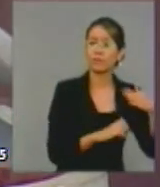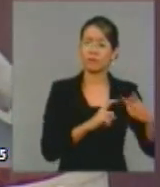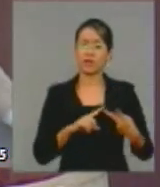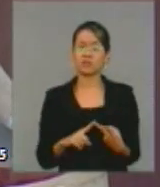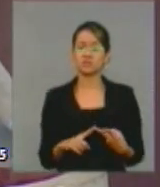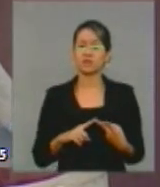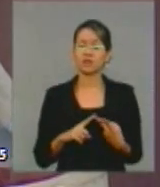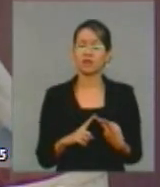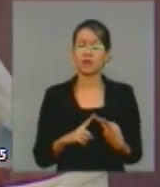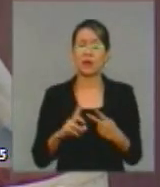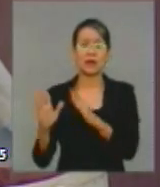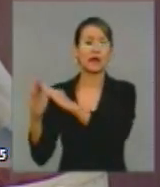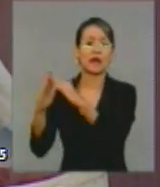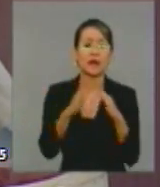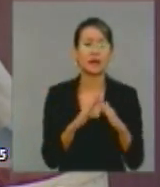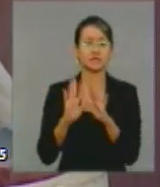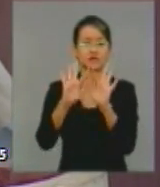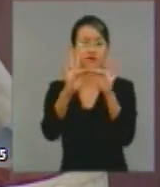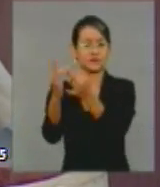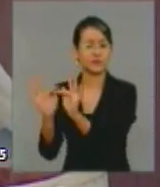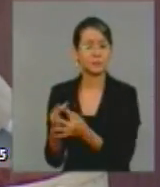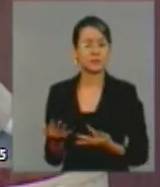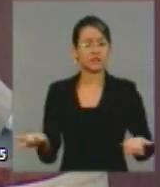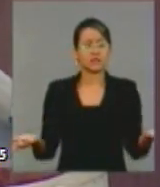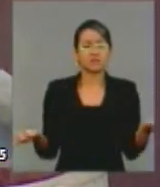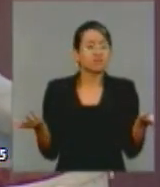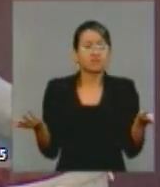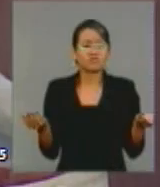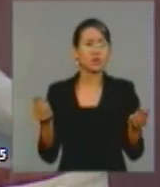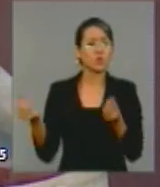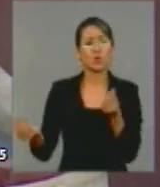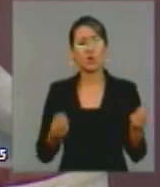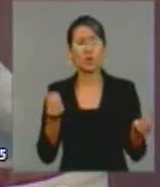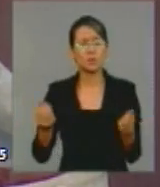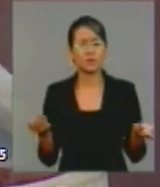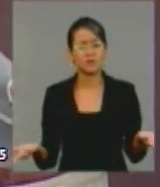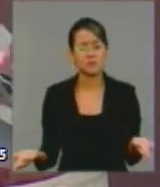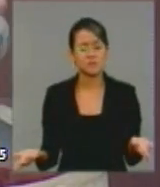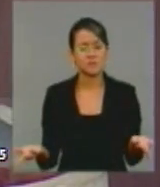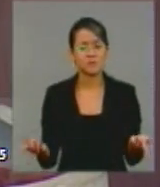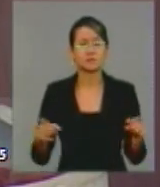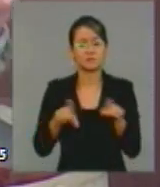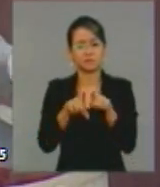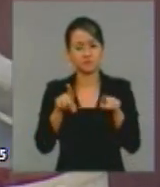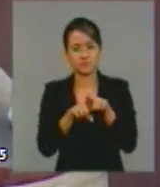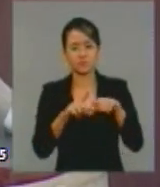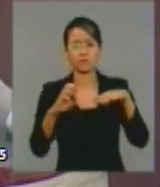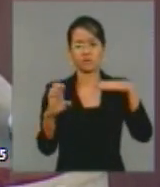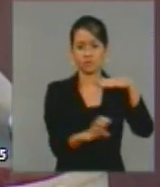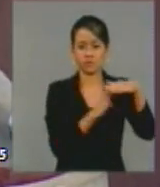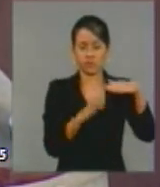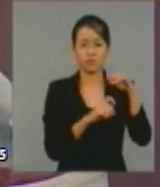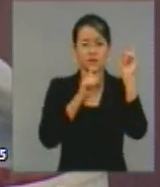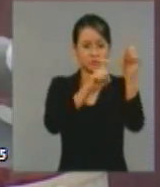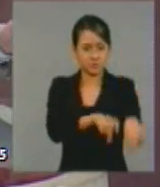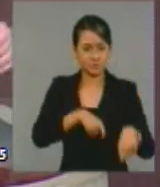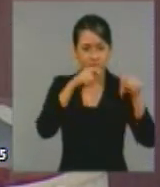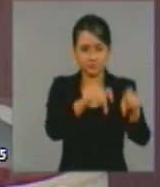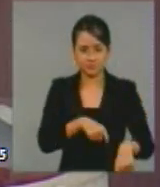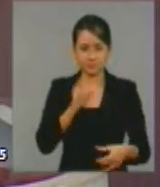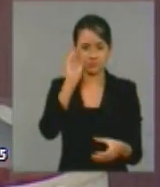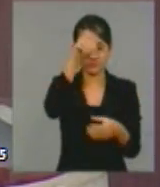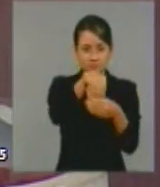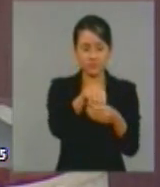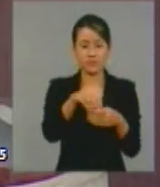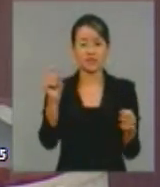fazer irrigação por inundação, para um agronegócio que faz pulverização aérea e